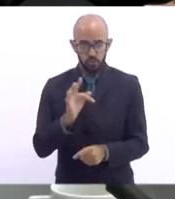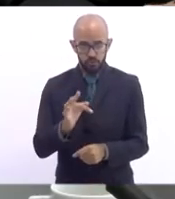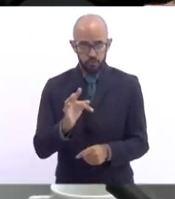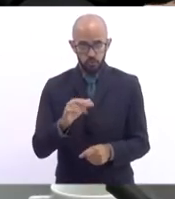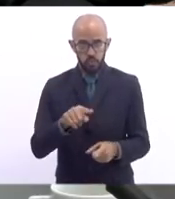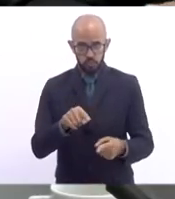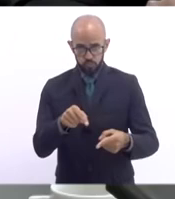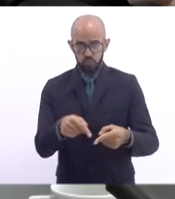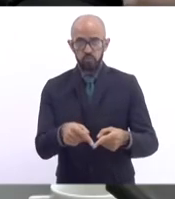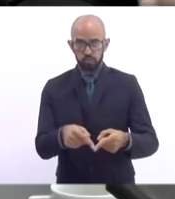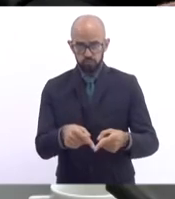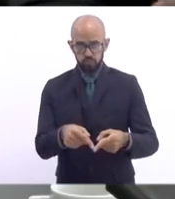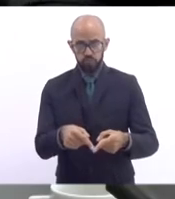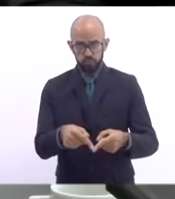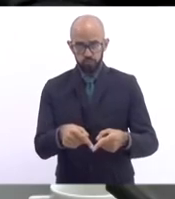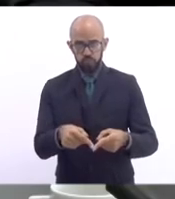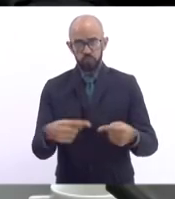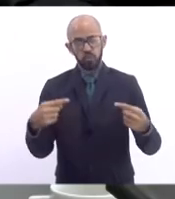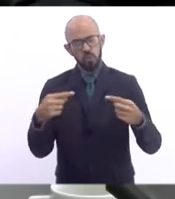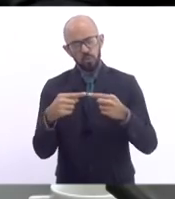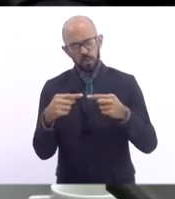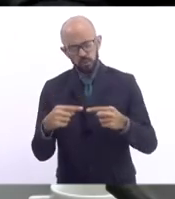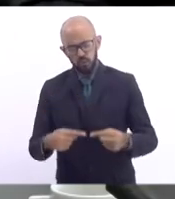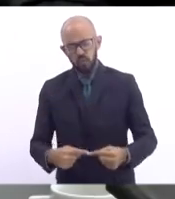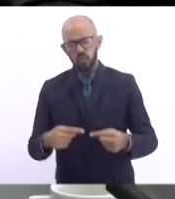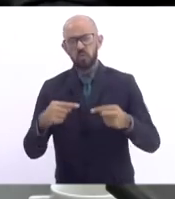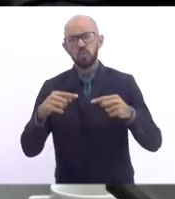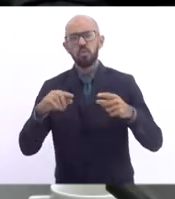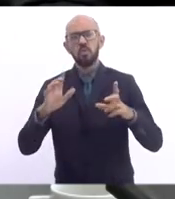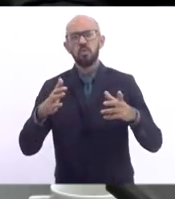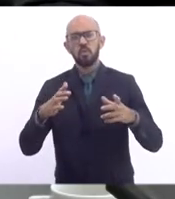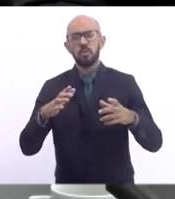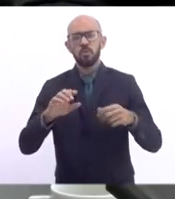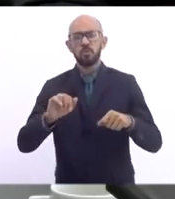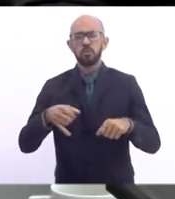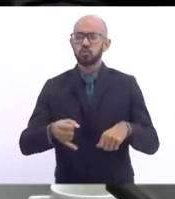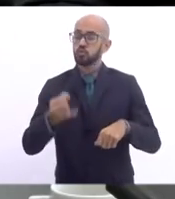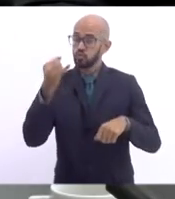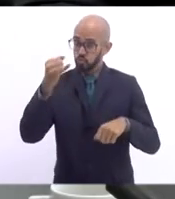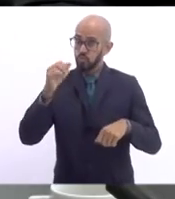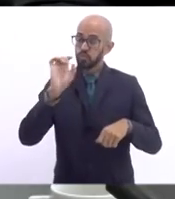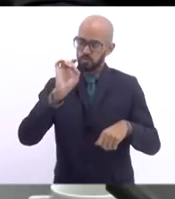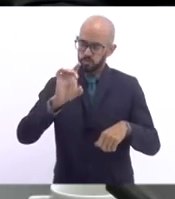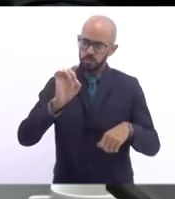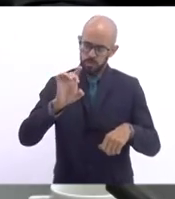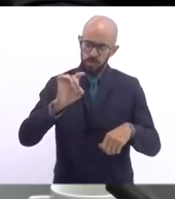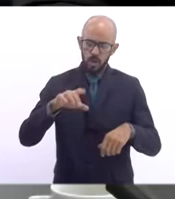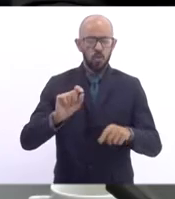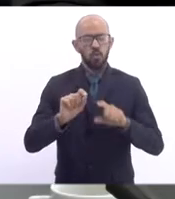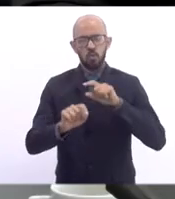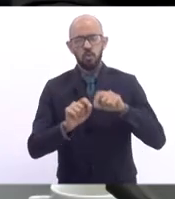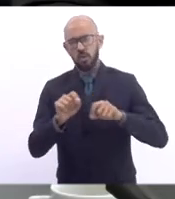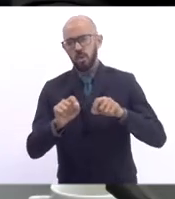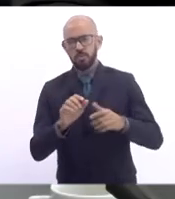é compatível com cada casos do juros pessoalmente é